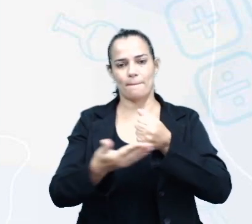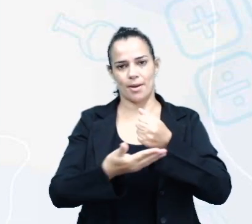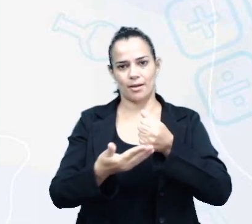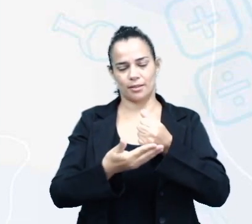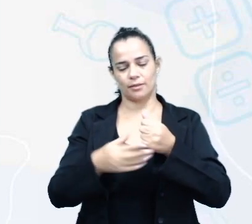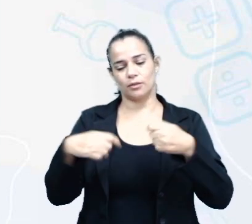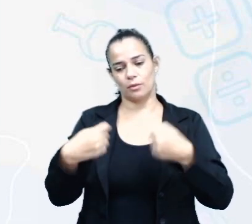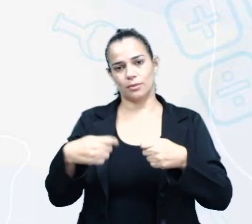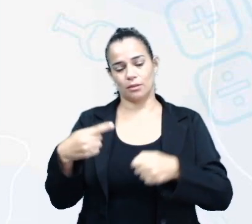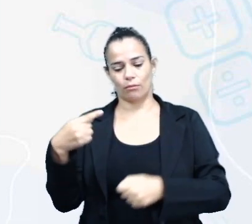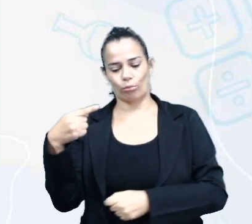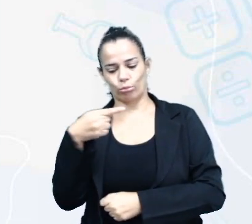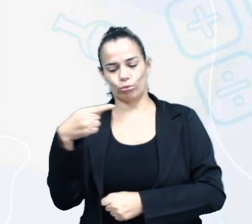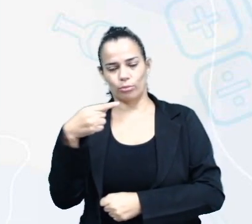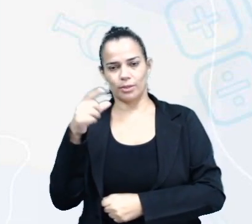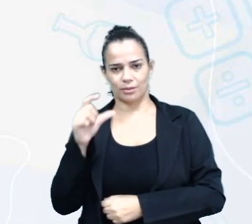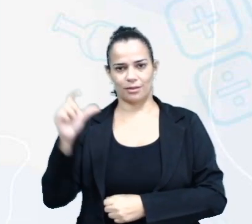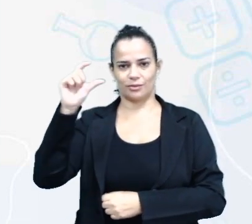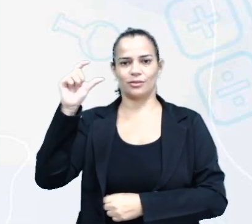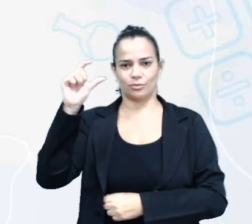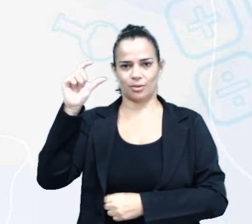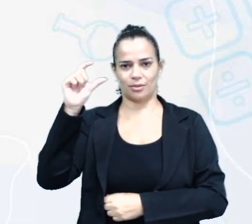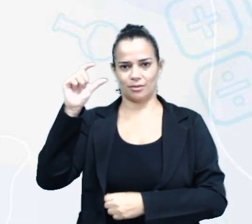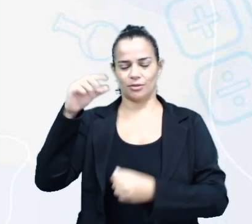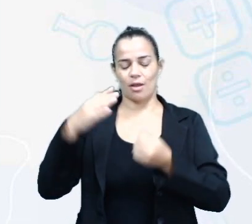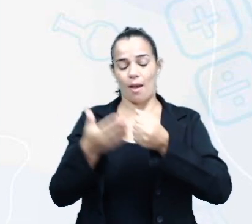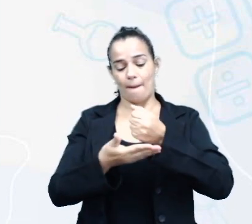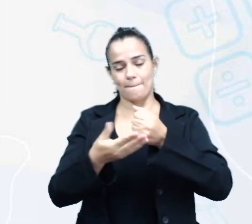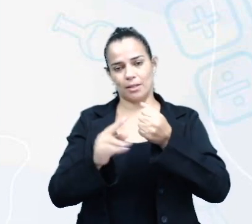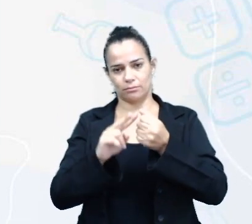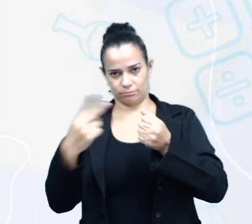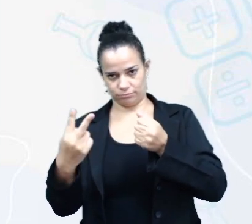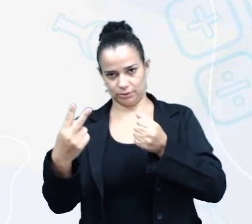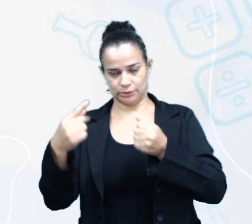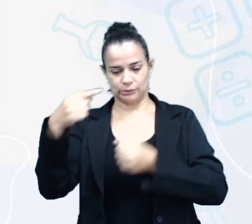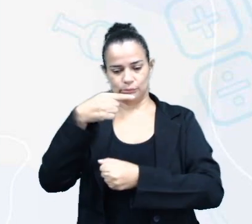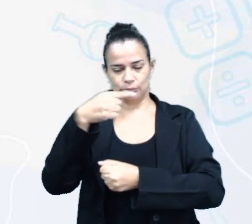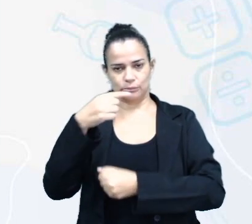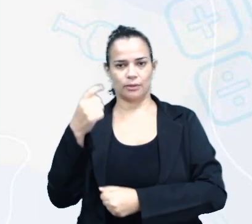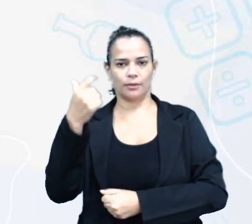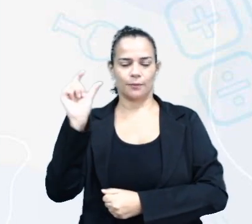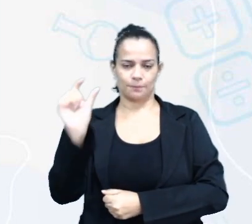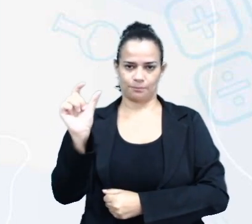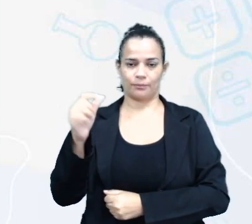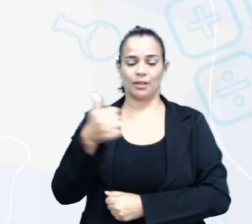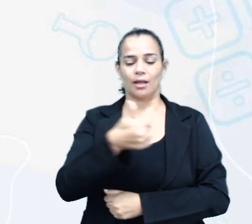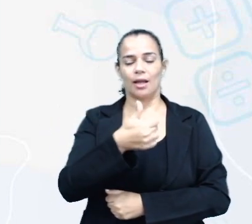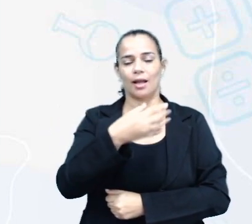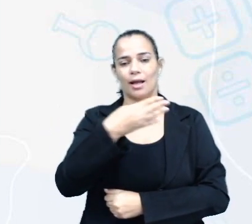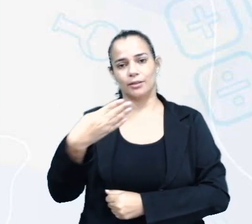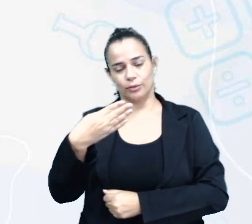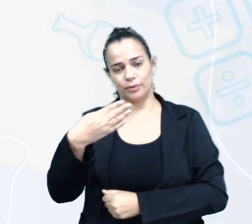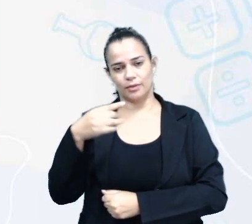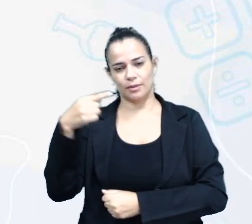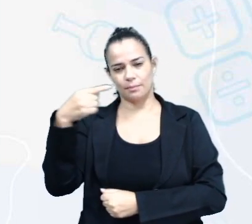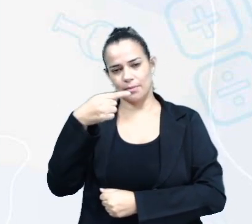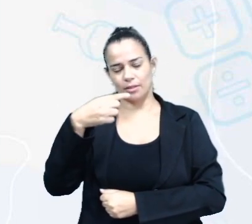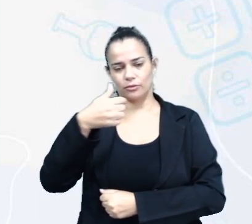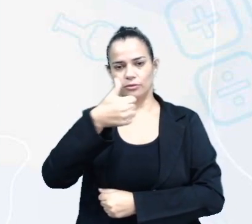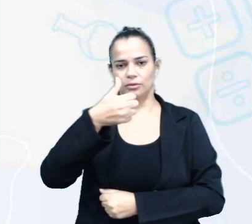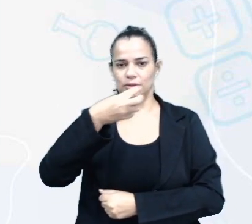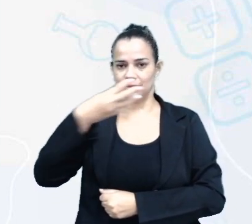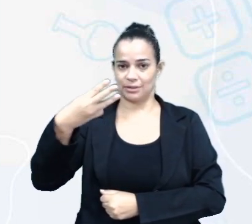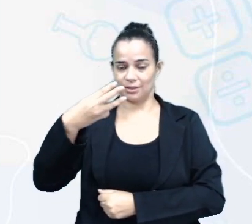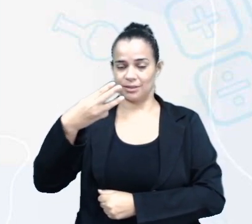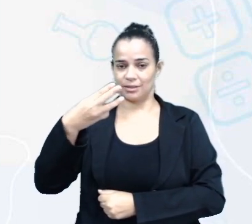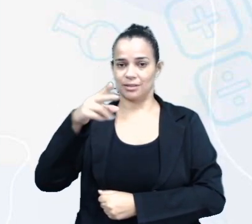subtrair os expoentes, como a gente viu naquela regra anterior. Fazendo 14 menos 13, dá 1. E aqui tem